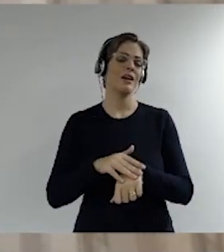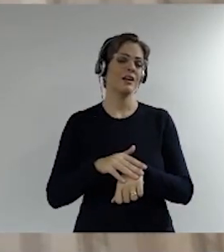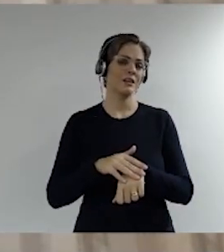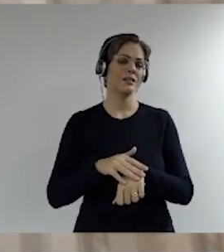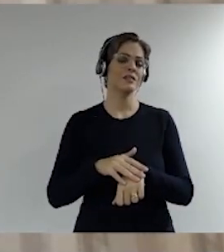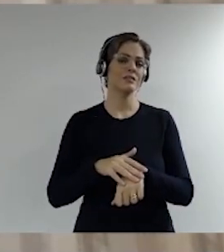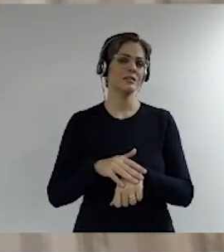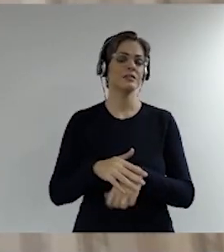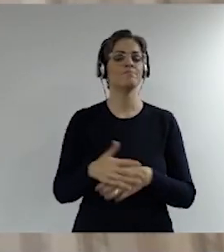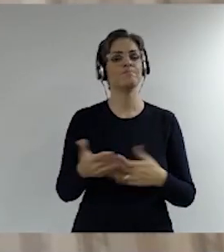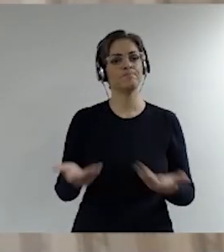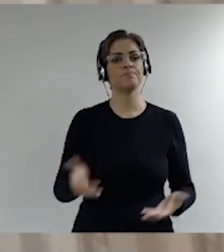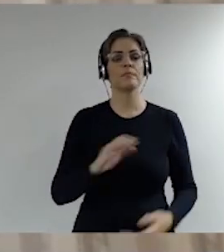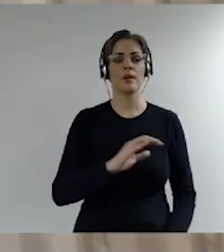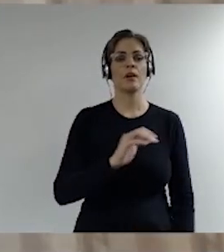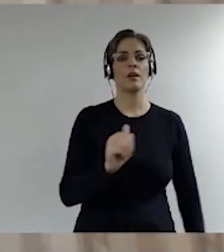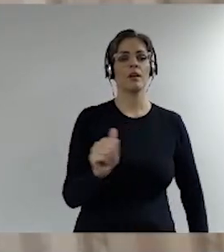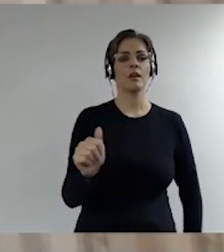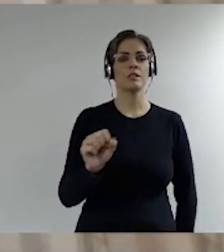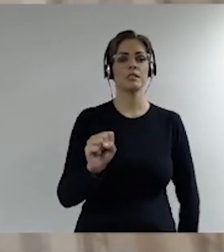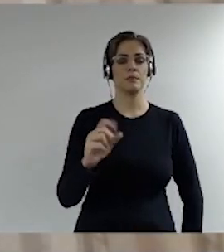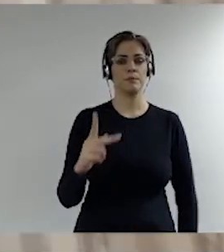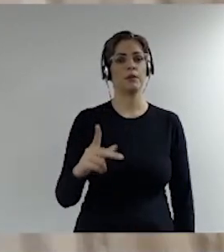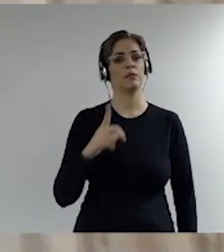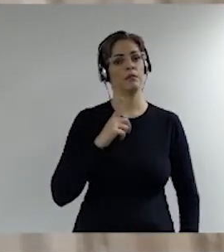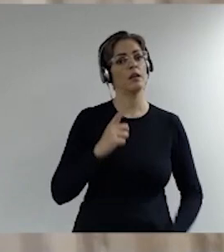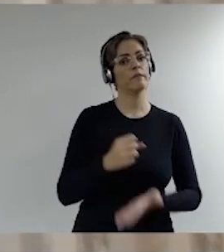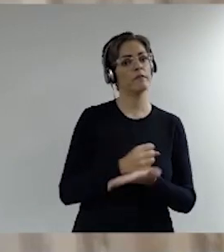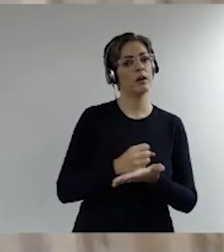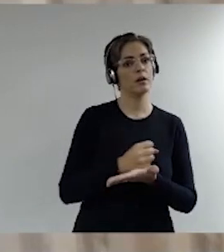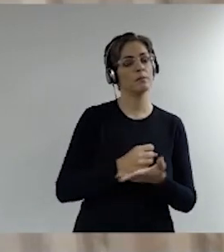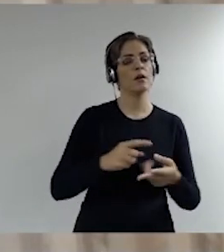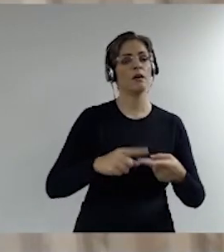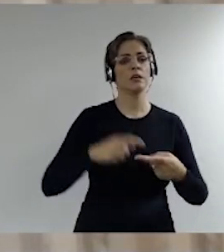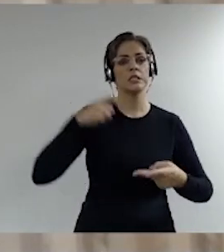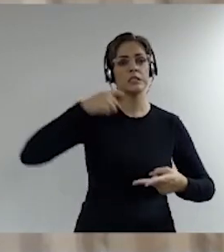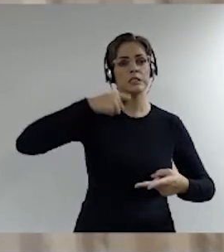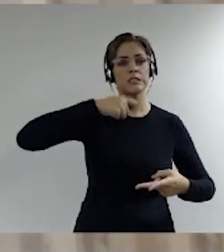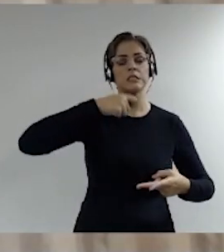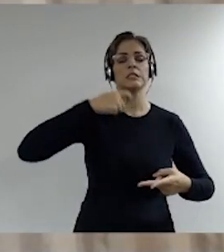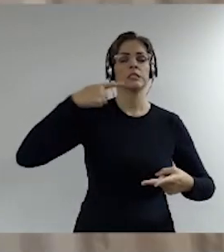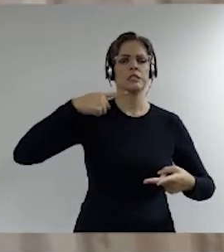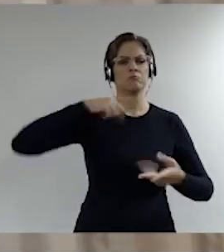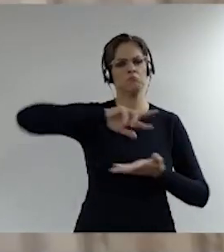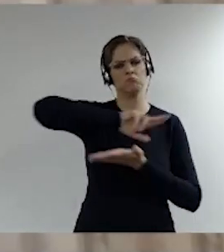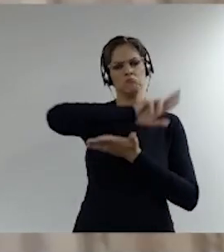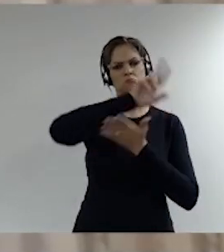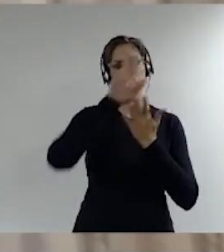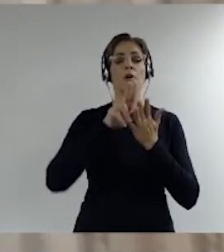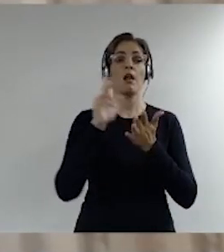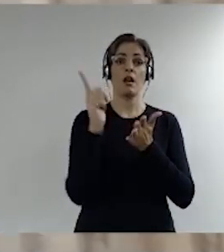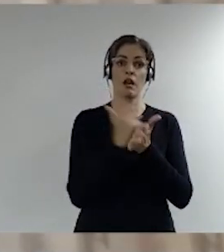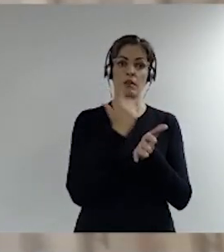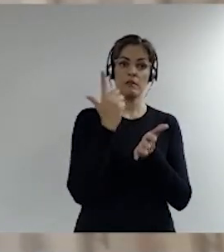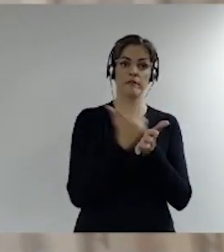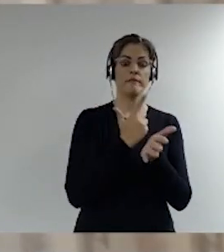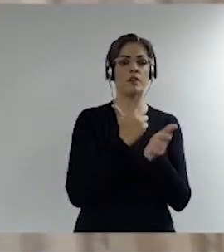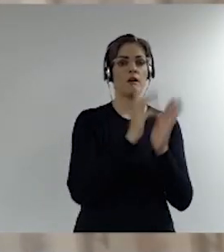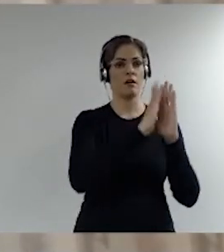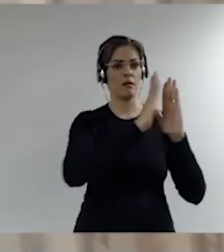temos, na CASP, nós temos as nossas farmácias, nossas clínicas odontológicas, nós temos as nossas livrarias, nós